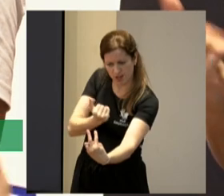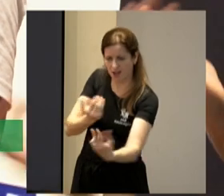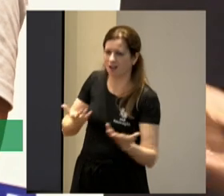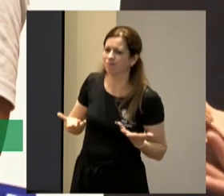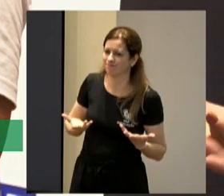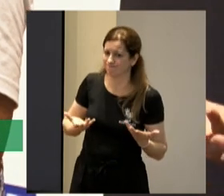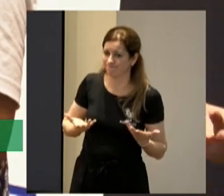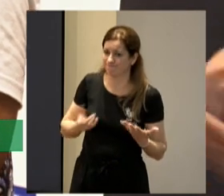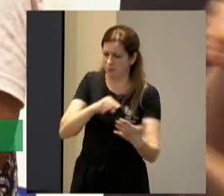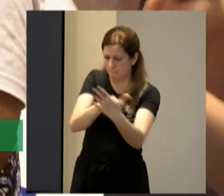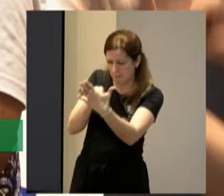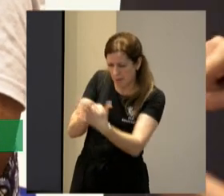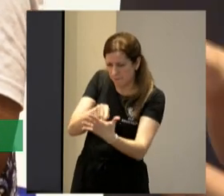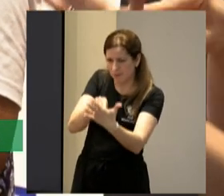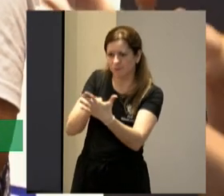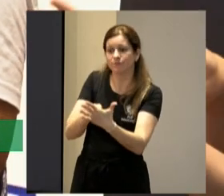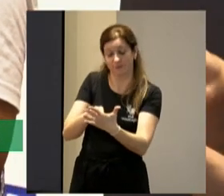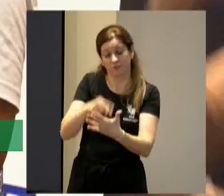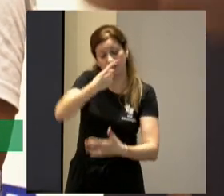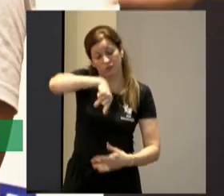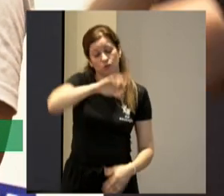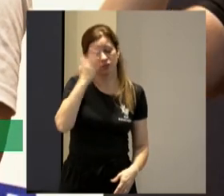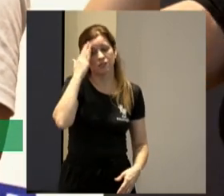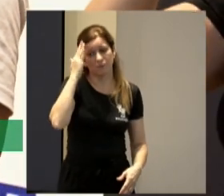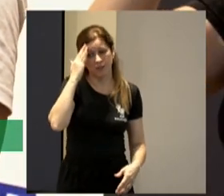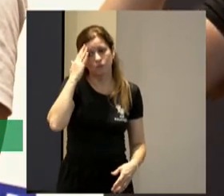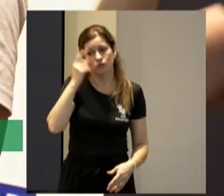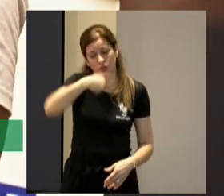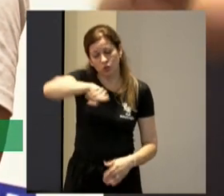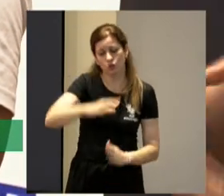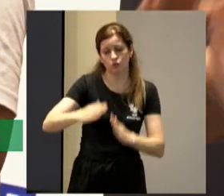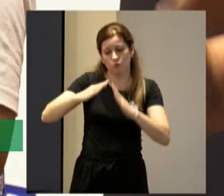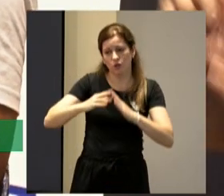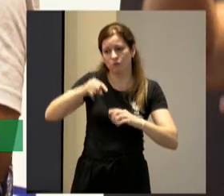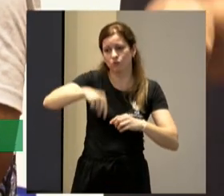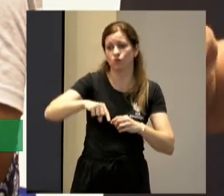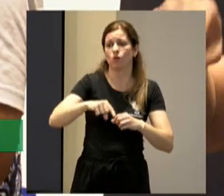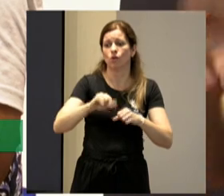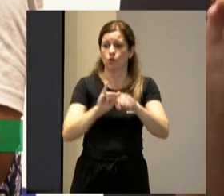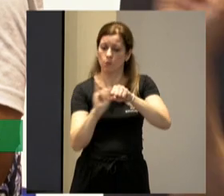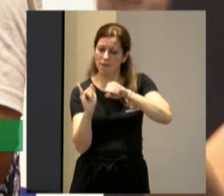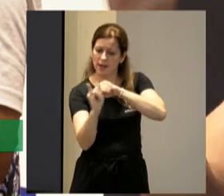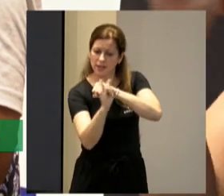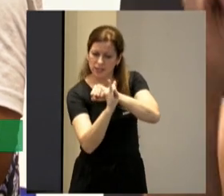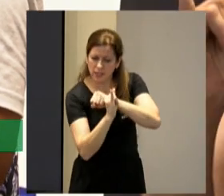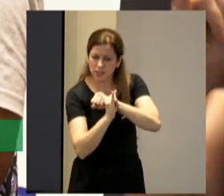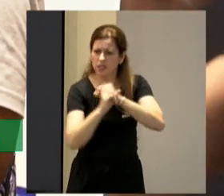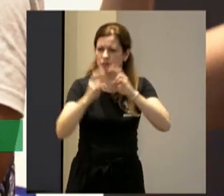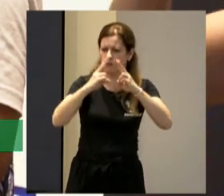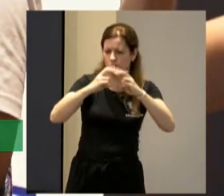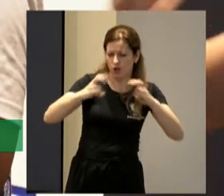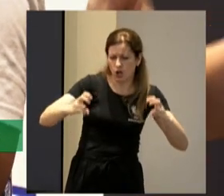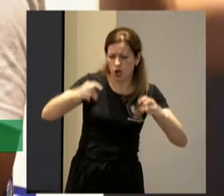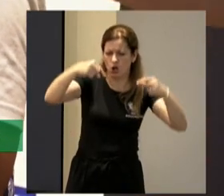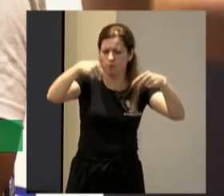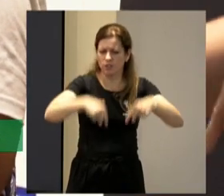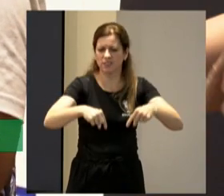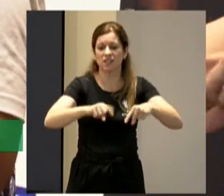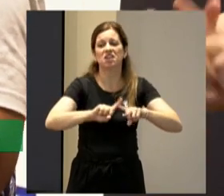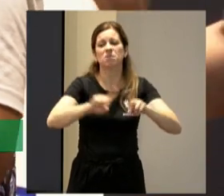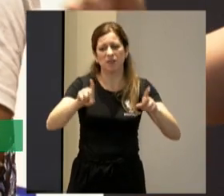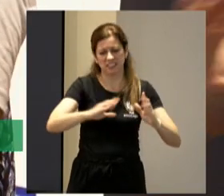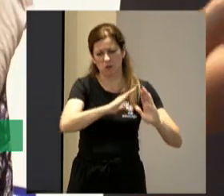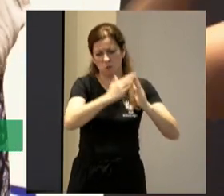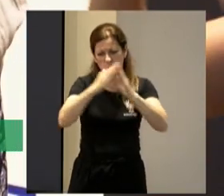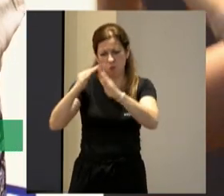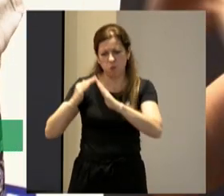ainda que moramos numa ilha, mas que as piores habitações estão voltadas para as nossas comunidades negras. Portanto,